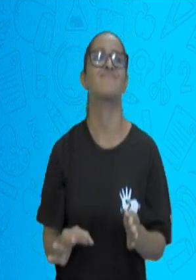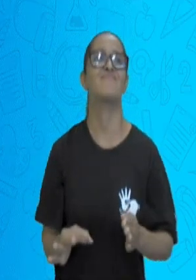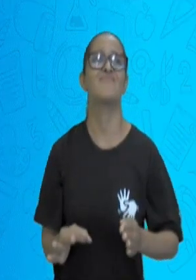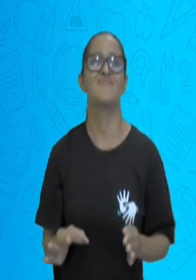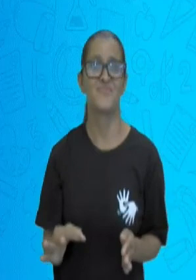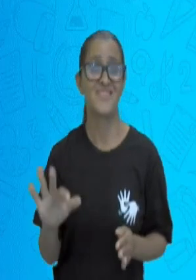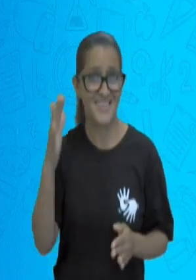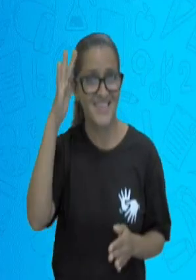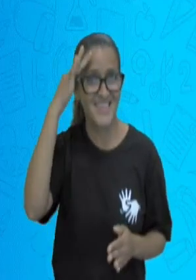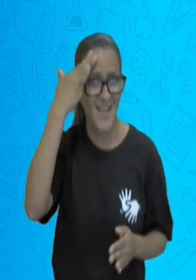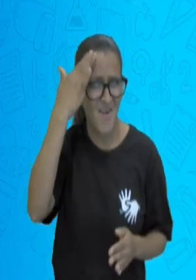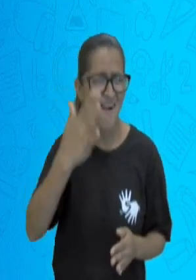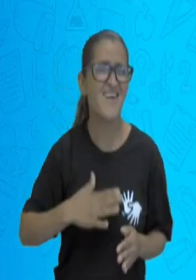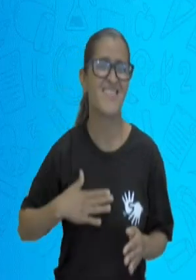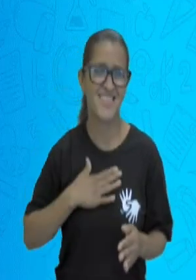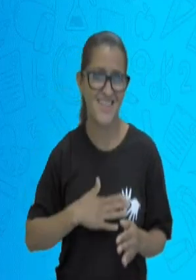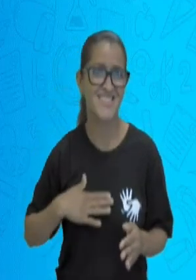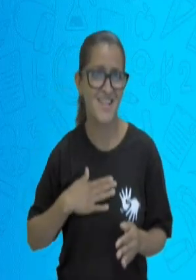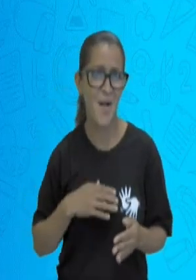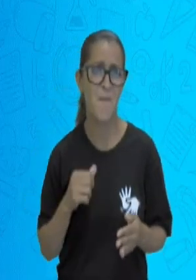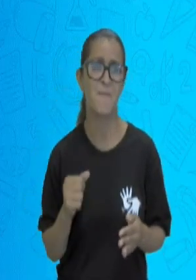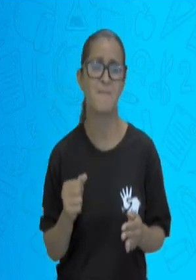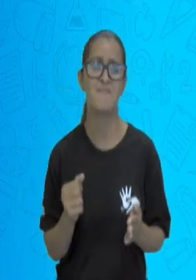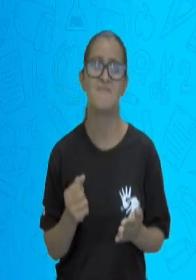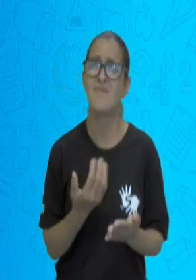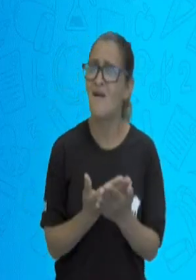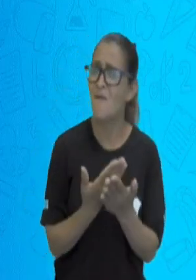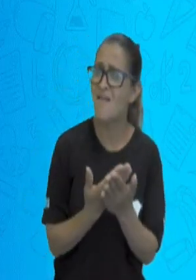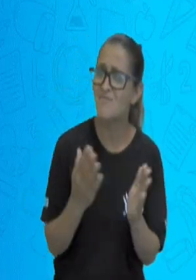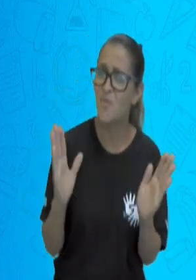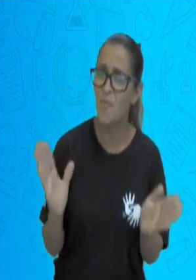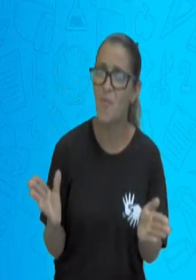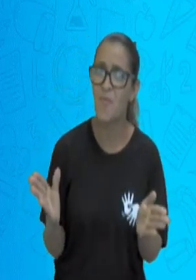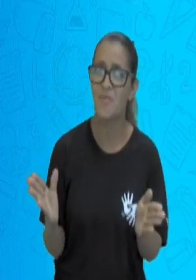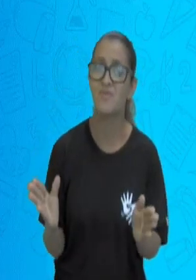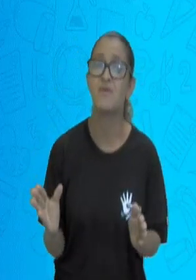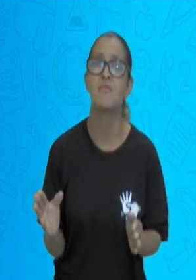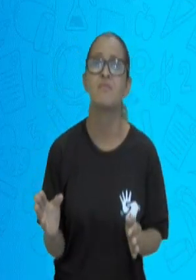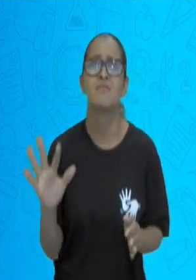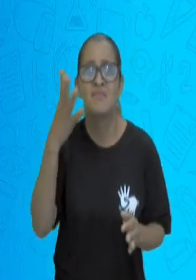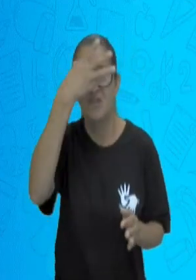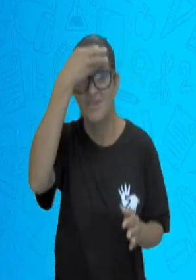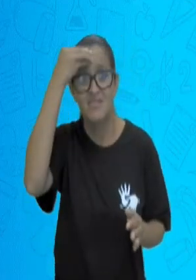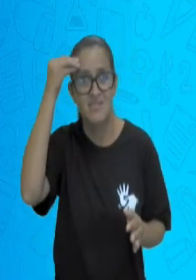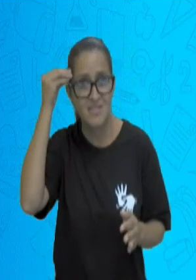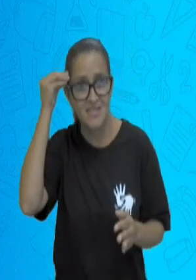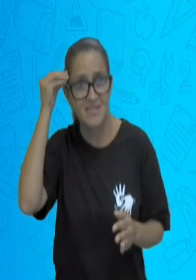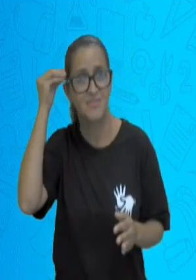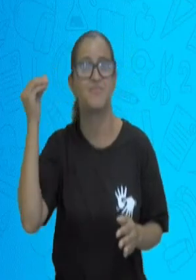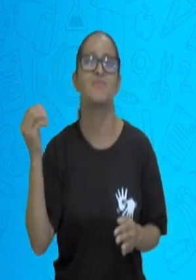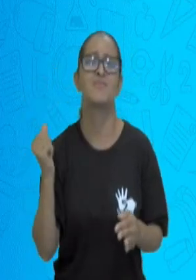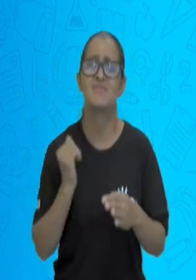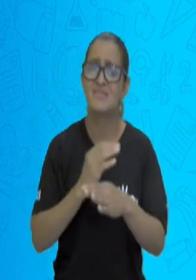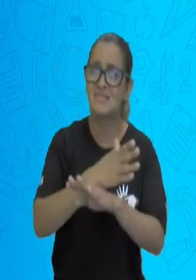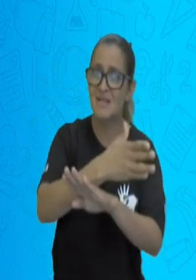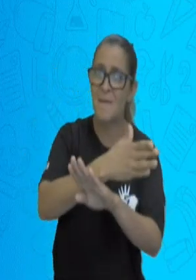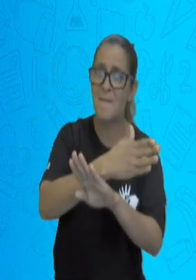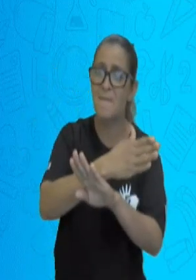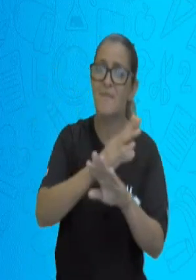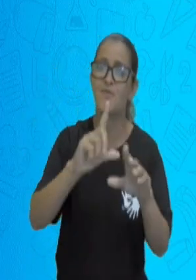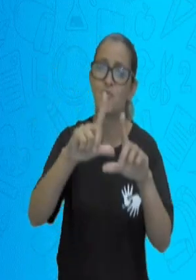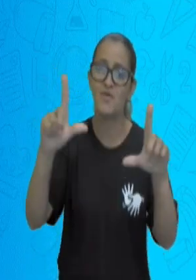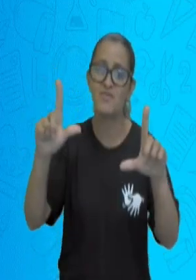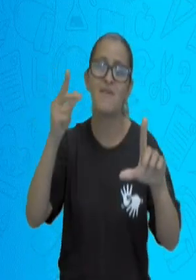E aí, vocês gostaram da nossa aula de hoje? E não se esqueça, para acessar a nossa